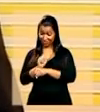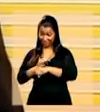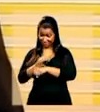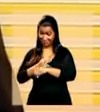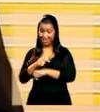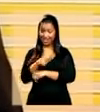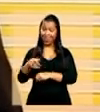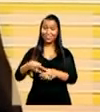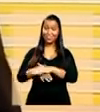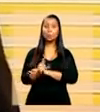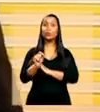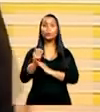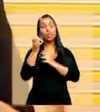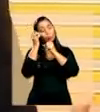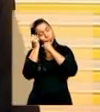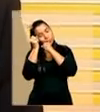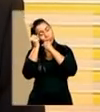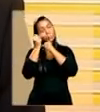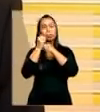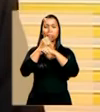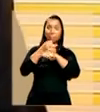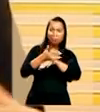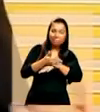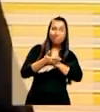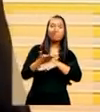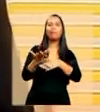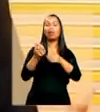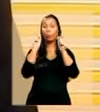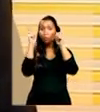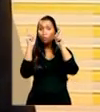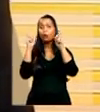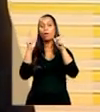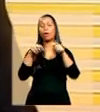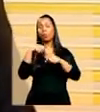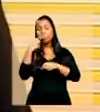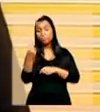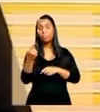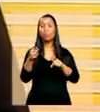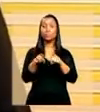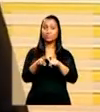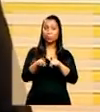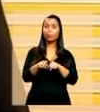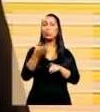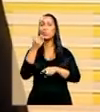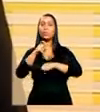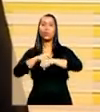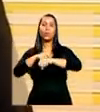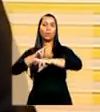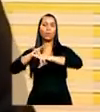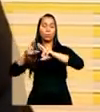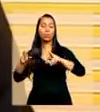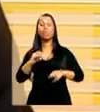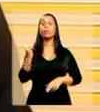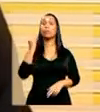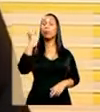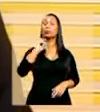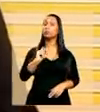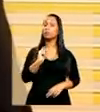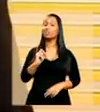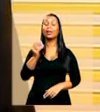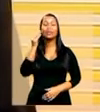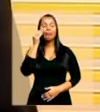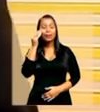férias, elas costumam dormir um pouco mais tarde, acordar mais tarde também, comer fora de hora. É